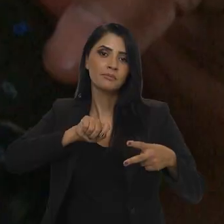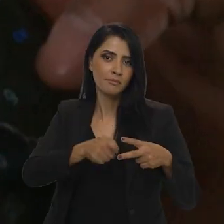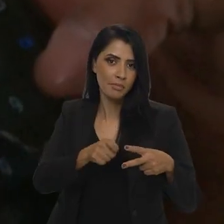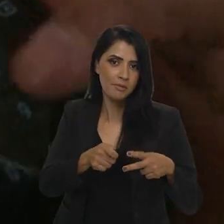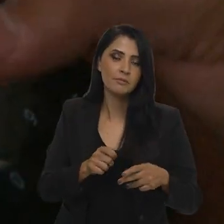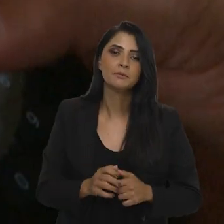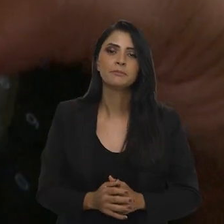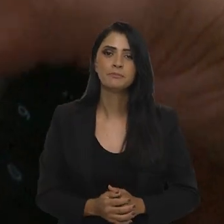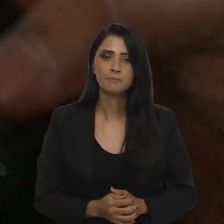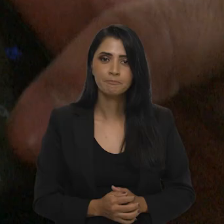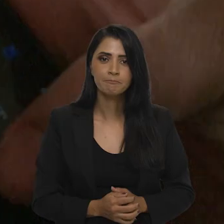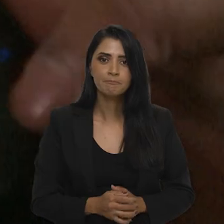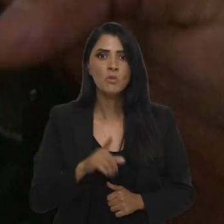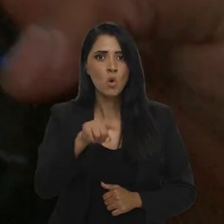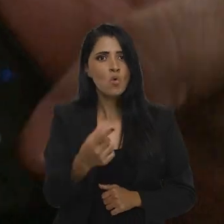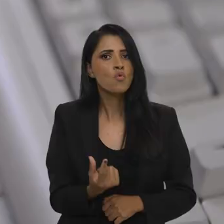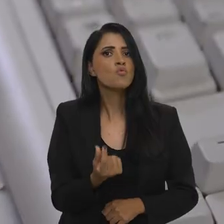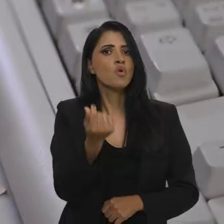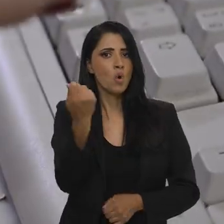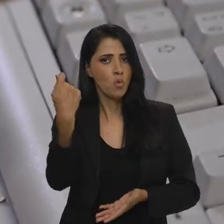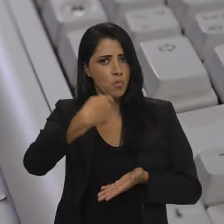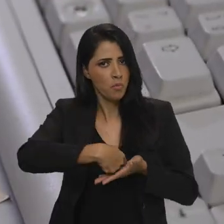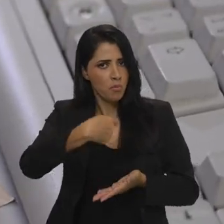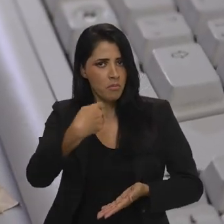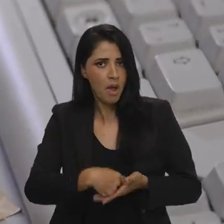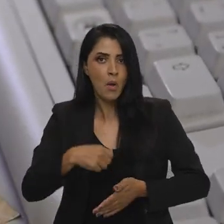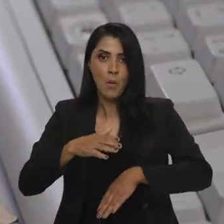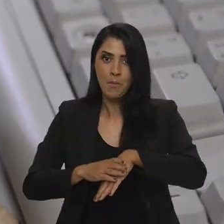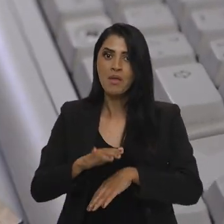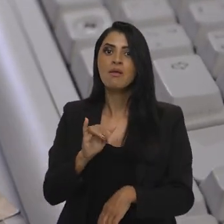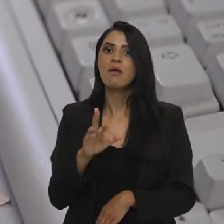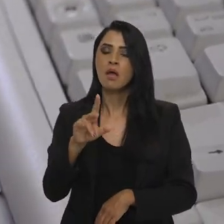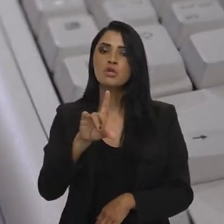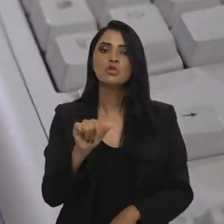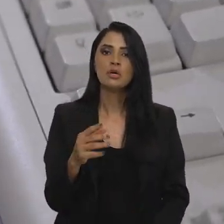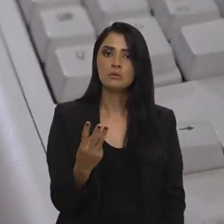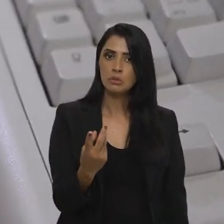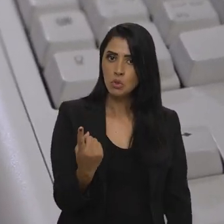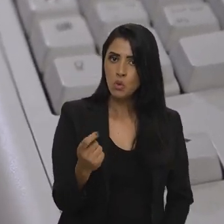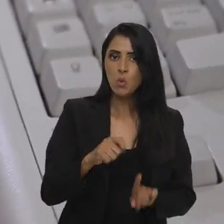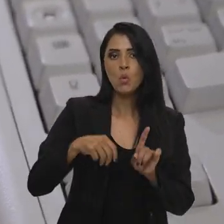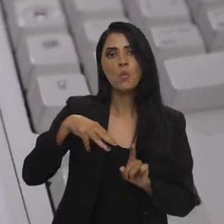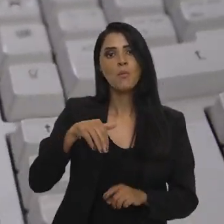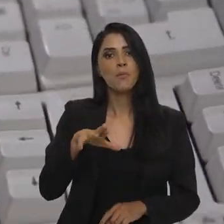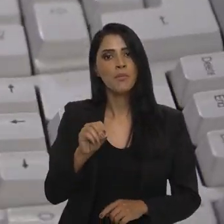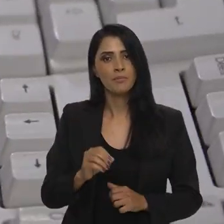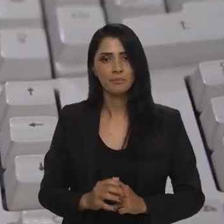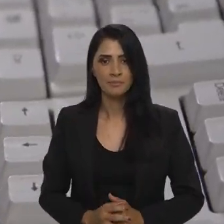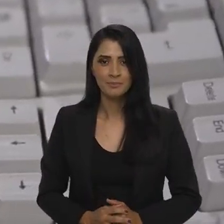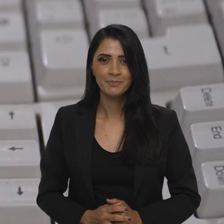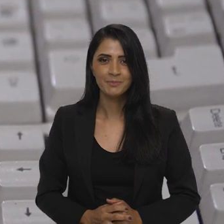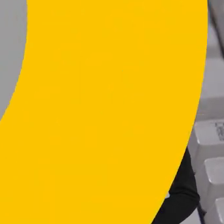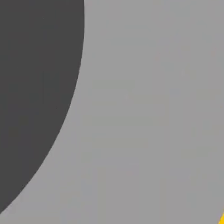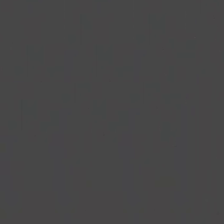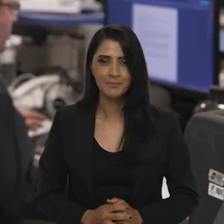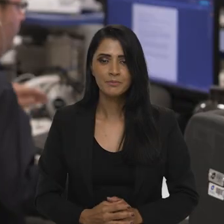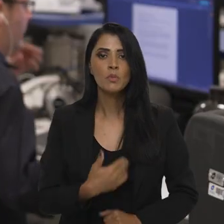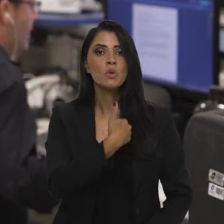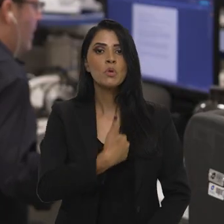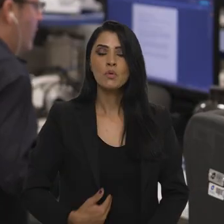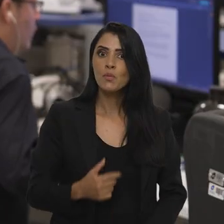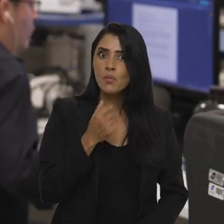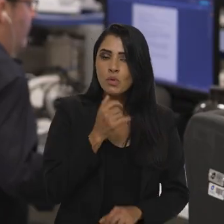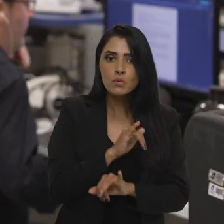por receber a restituição pelo Pix. Os valores serão pagos pela Receita no dia 31 de maio.